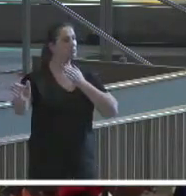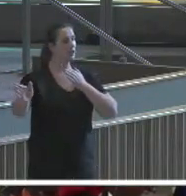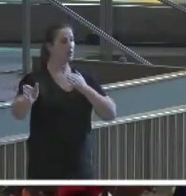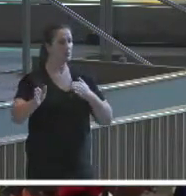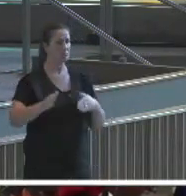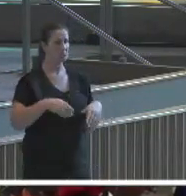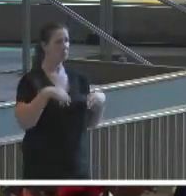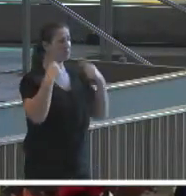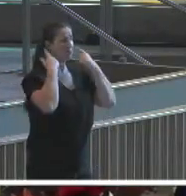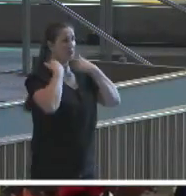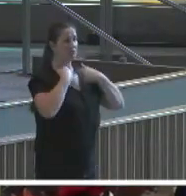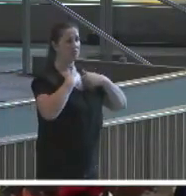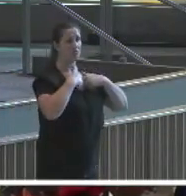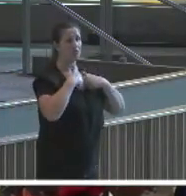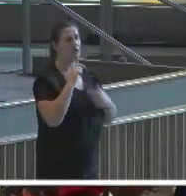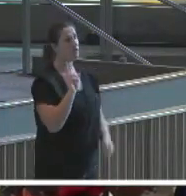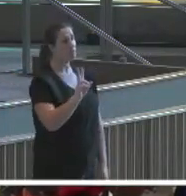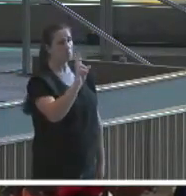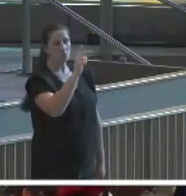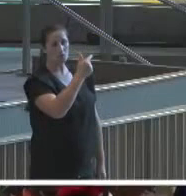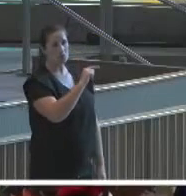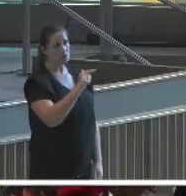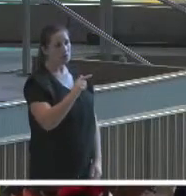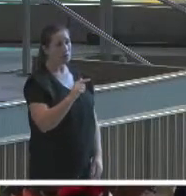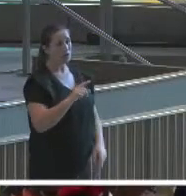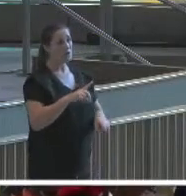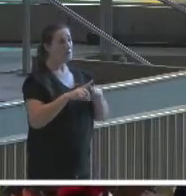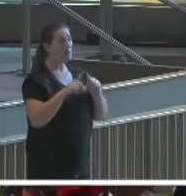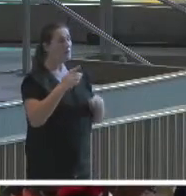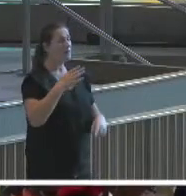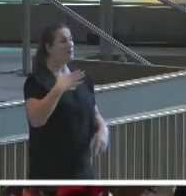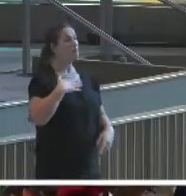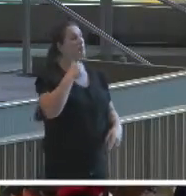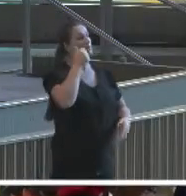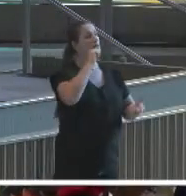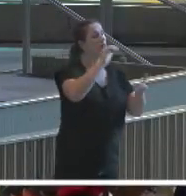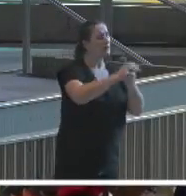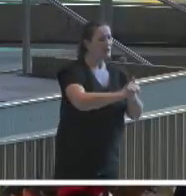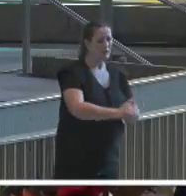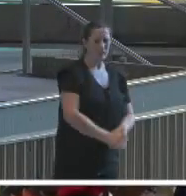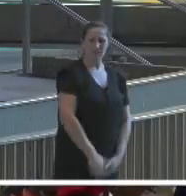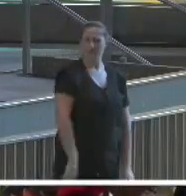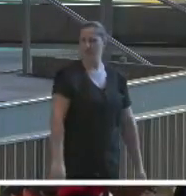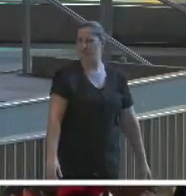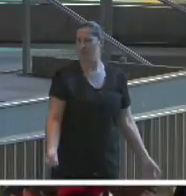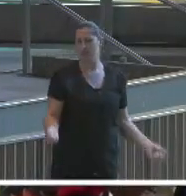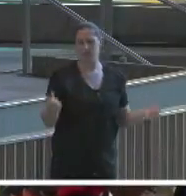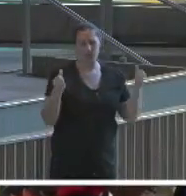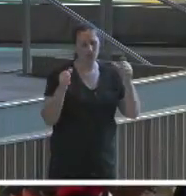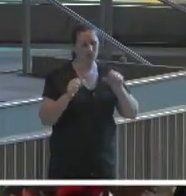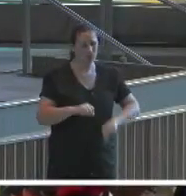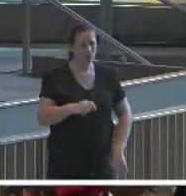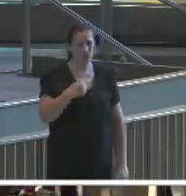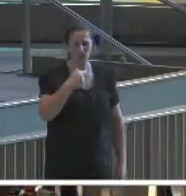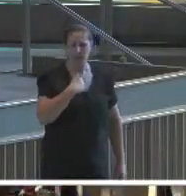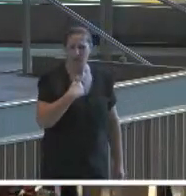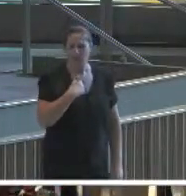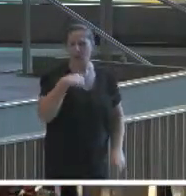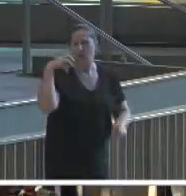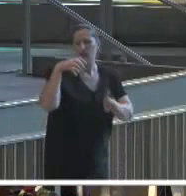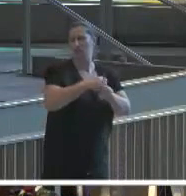bijuteria. Mas a minha mulher ficou se sentindo tão mal, ela disse assim, eu me senti violentada.